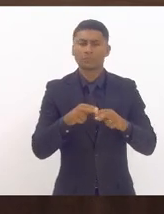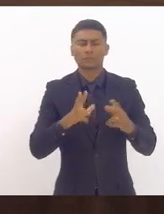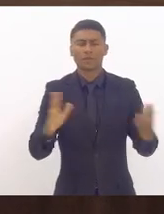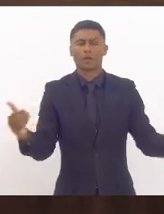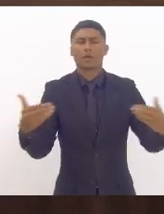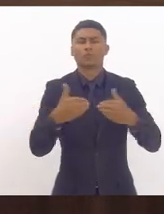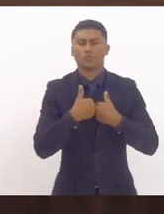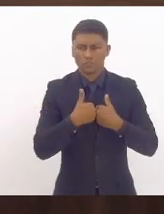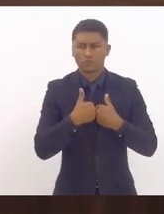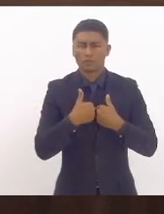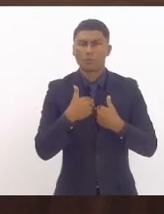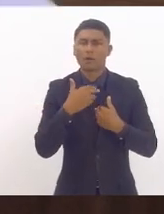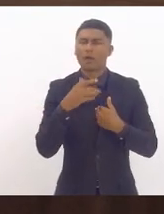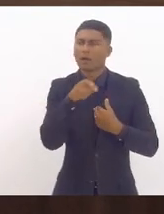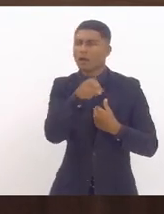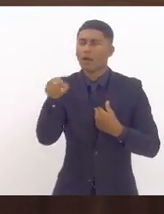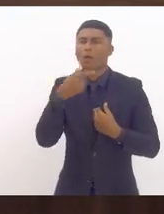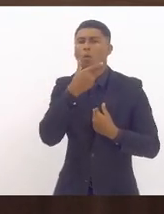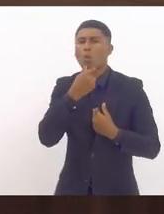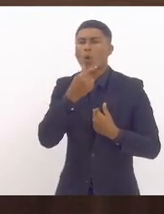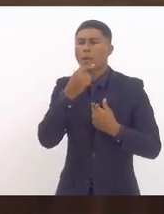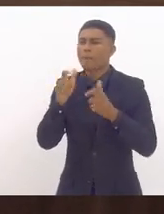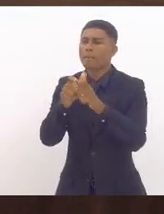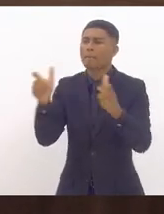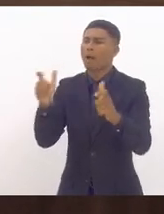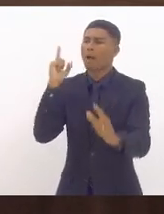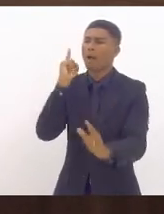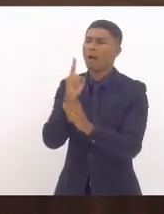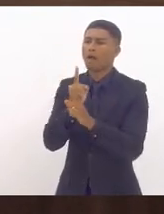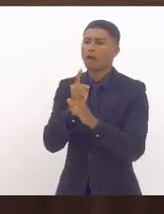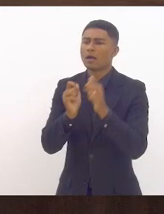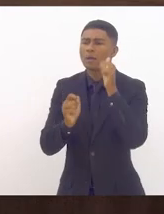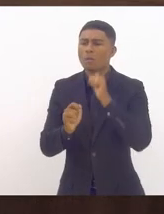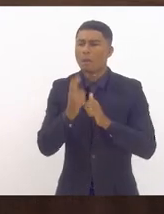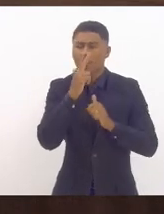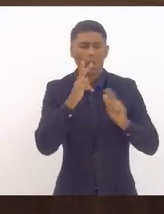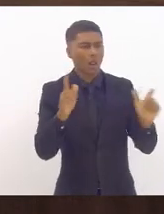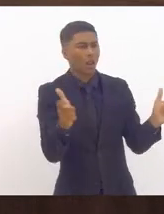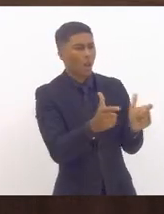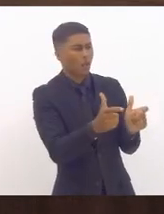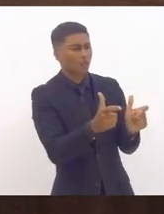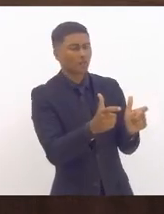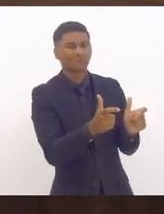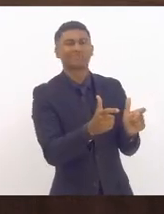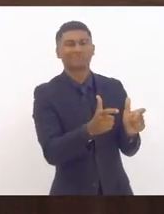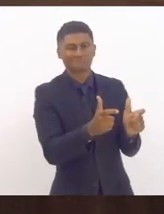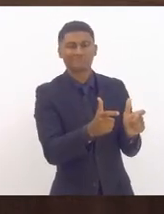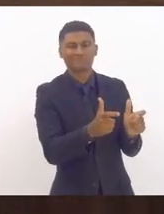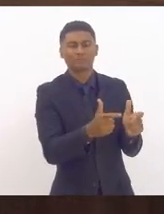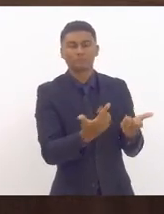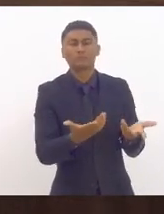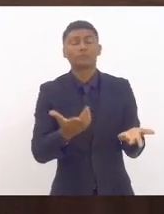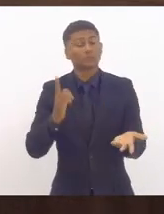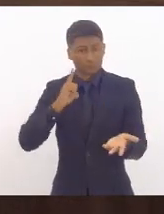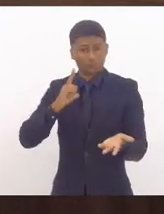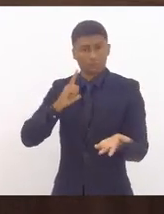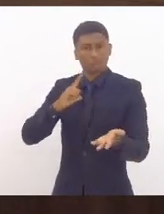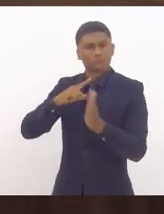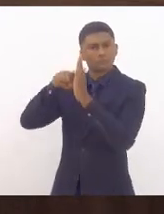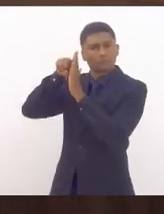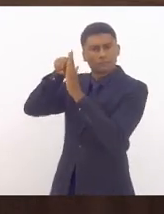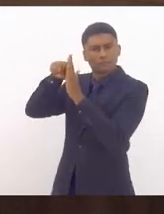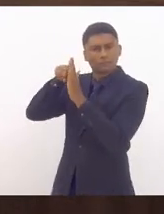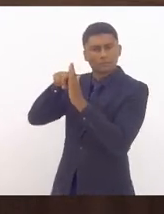autismo masculino e autismo feminino. Pesquisas realizadas há